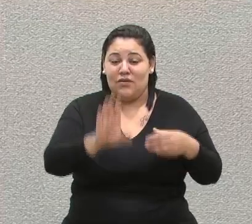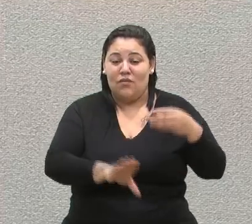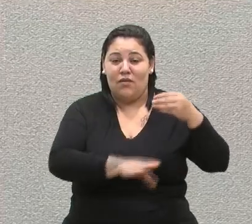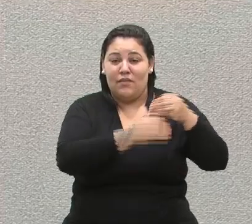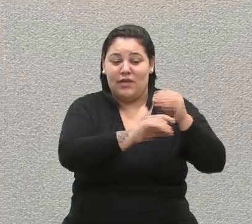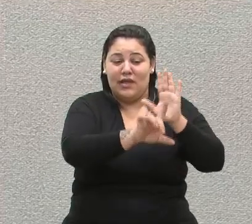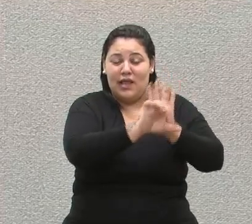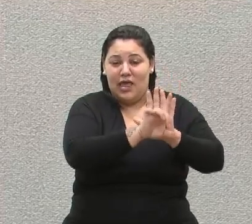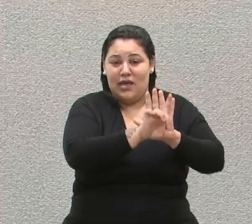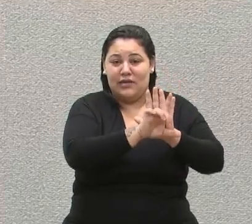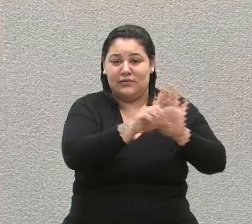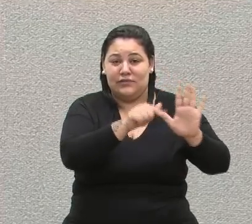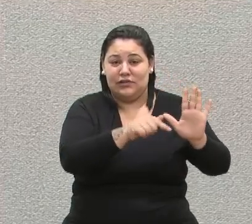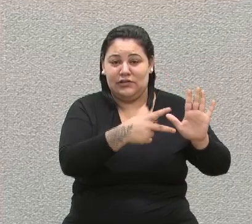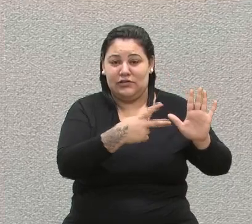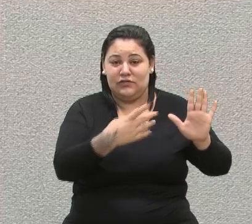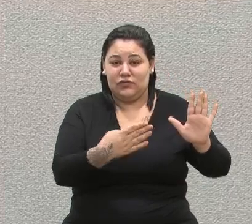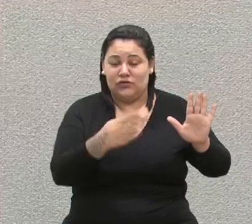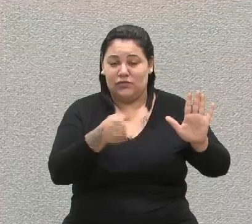número